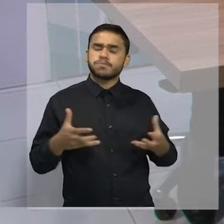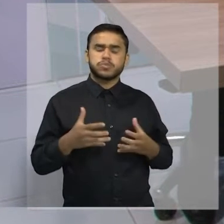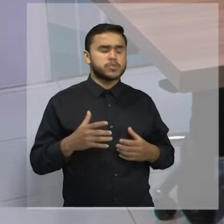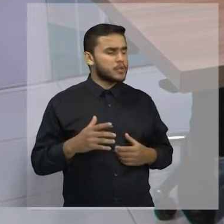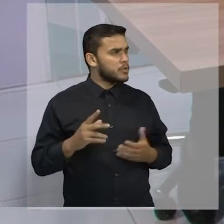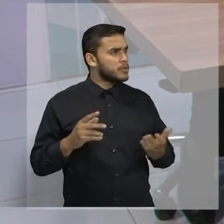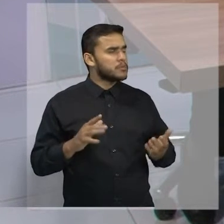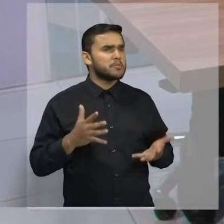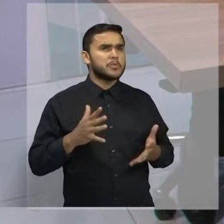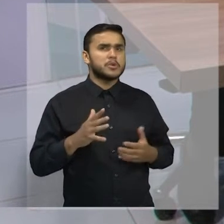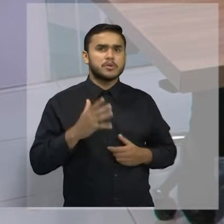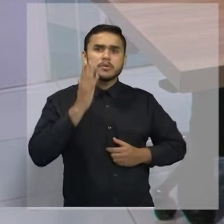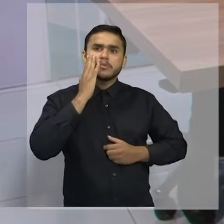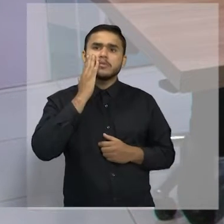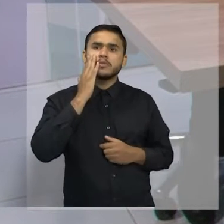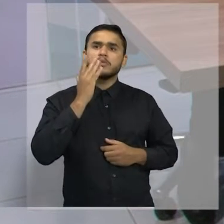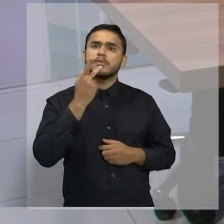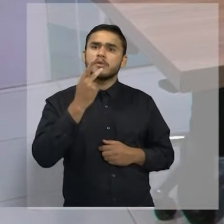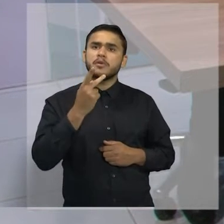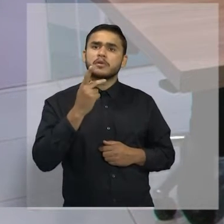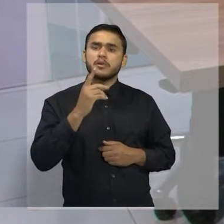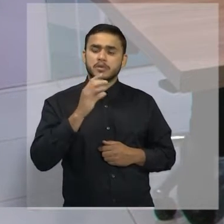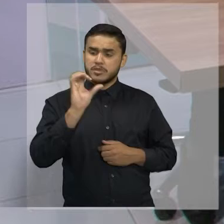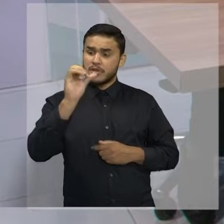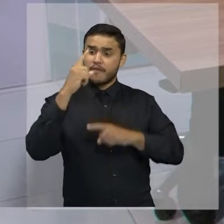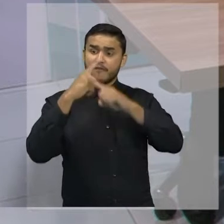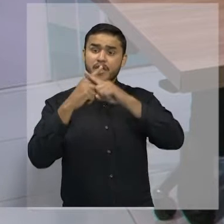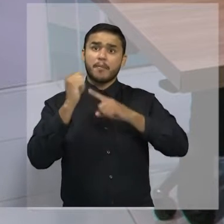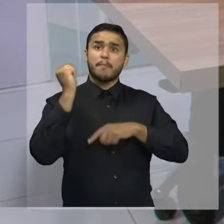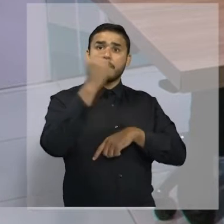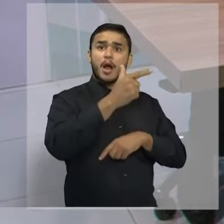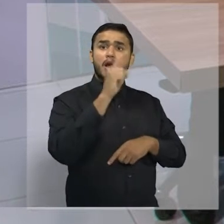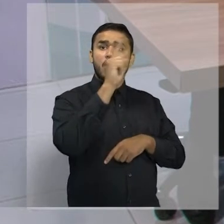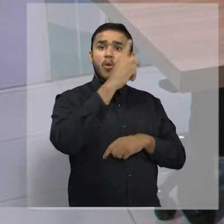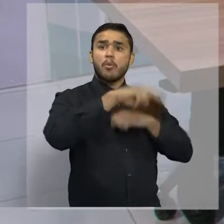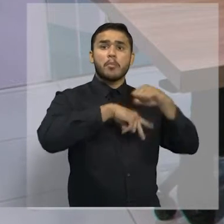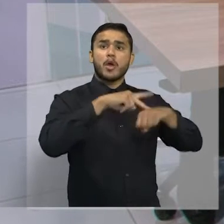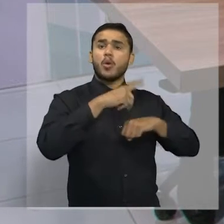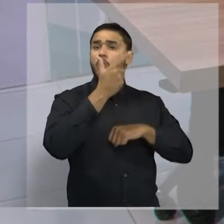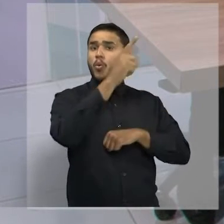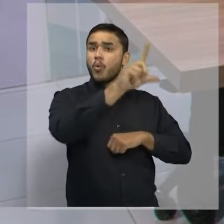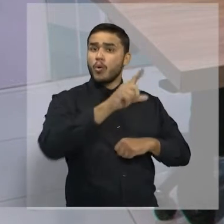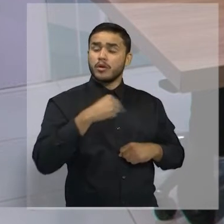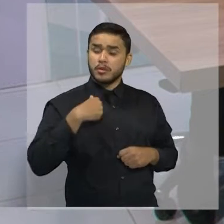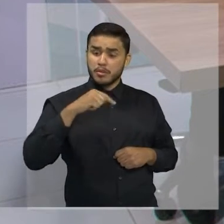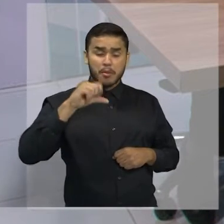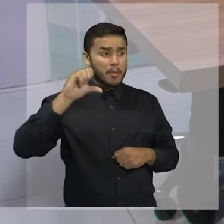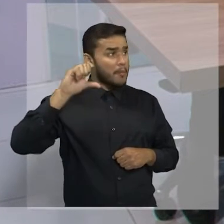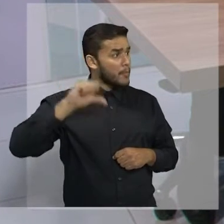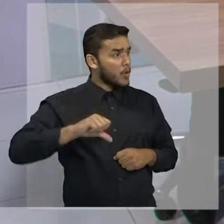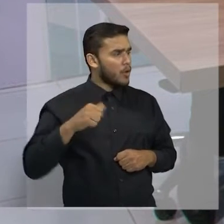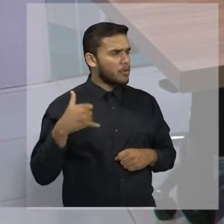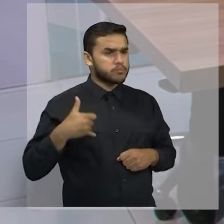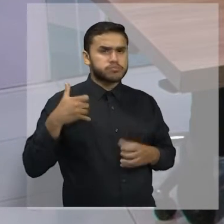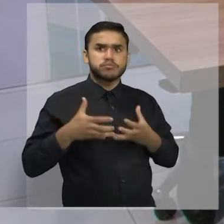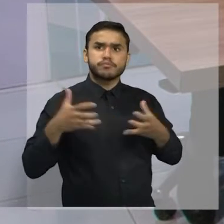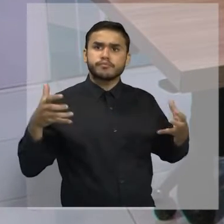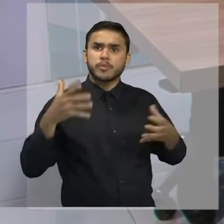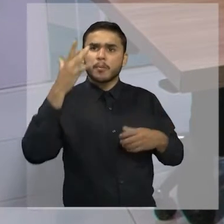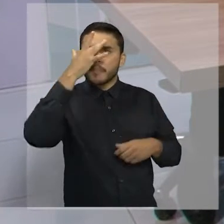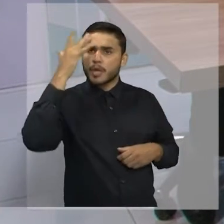velocidade, nós envelhecemos em média 6 vezes mais rápido que qualquer país. O processo nosso é diferenciado. E tem mais 2 pontos que agravam essa